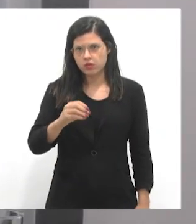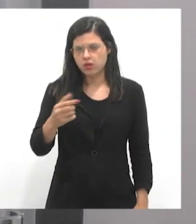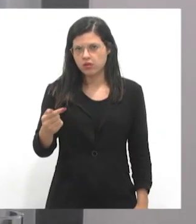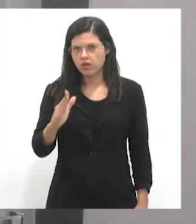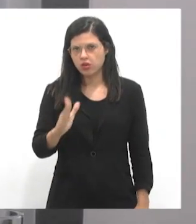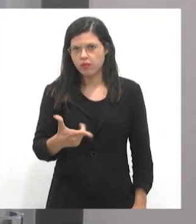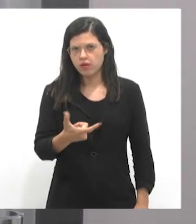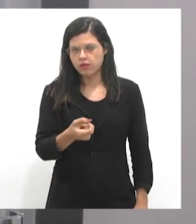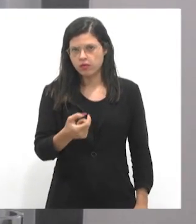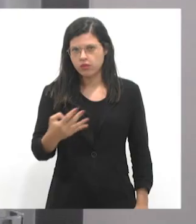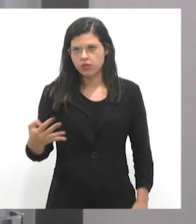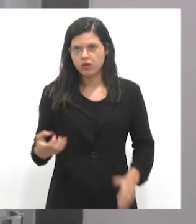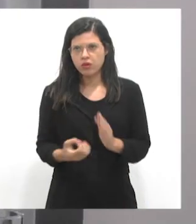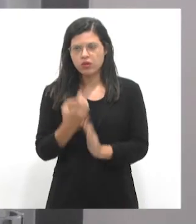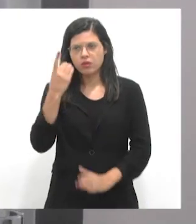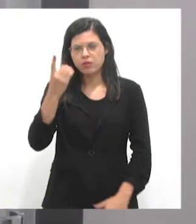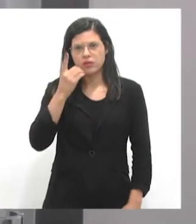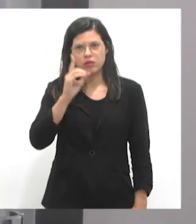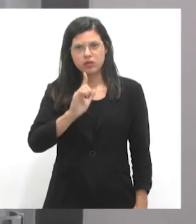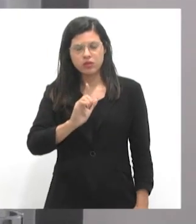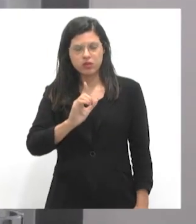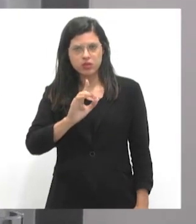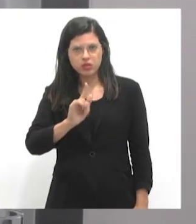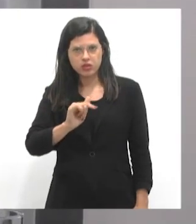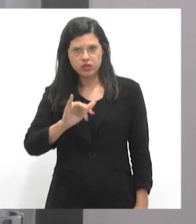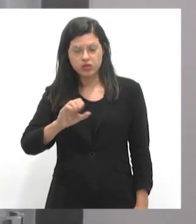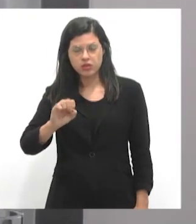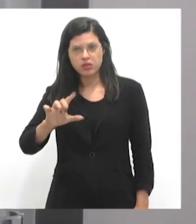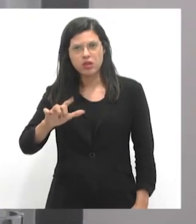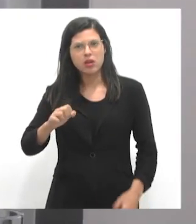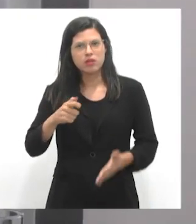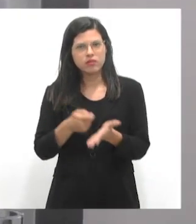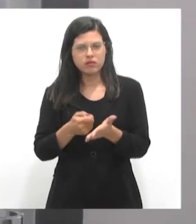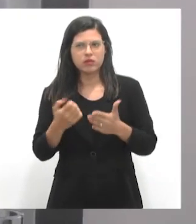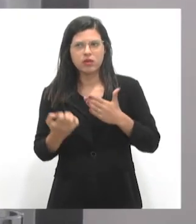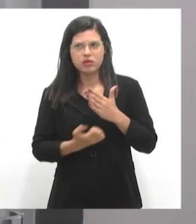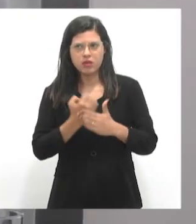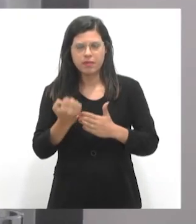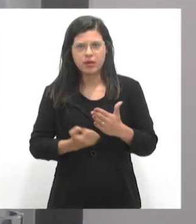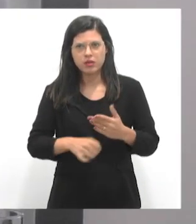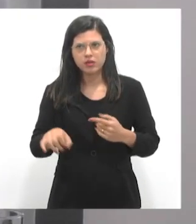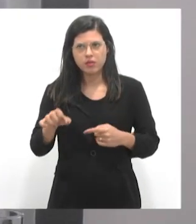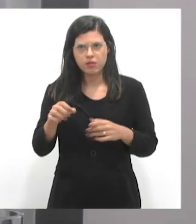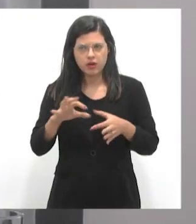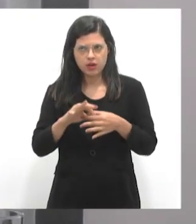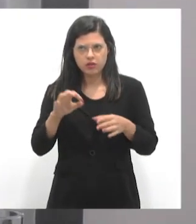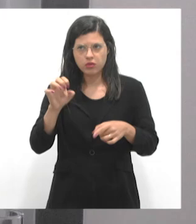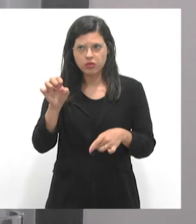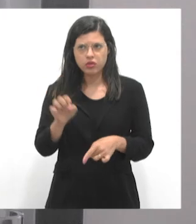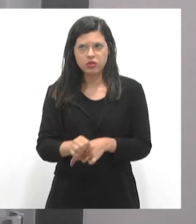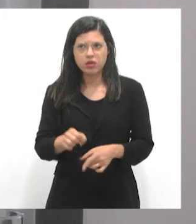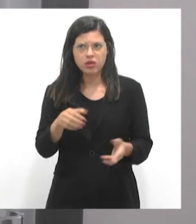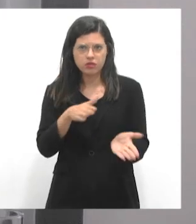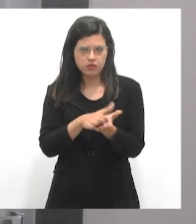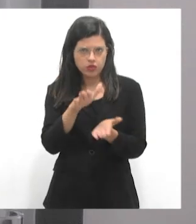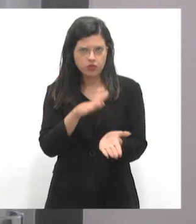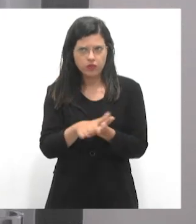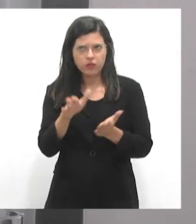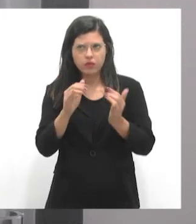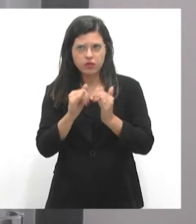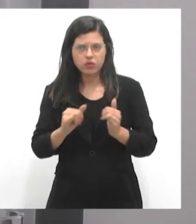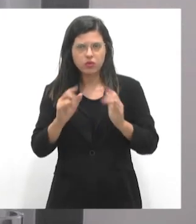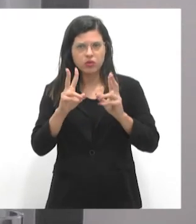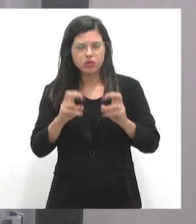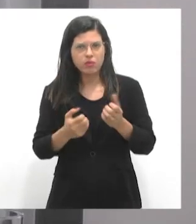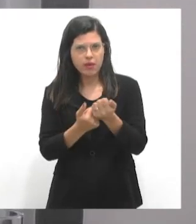de 2024, de autoria da deputada Gisele Monteiro, que determina que as empresas estatais publiquem as informações sobre os seus benefícios fiscais. O parecer